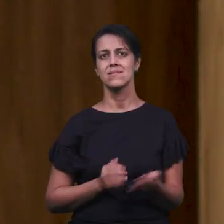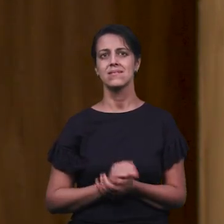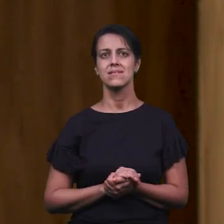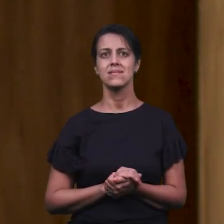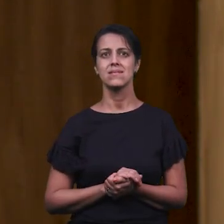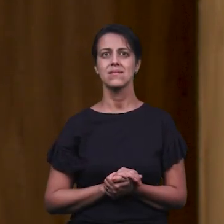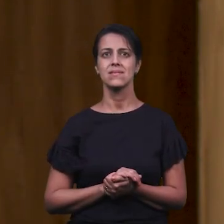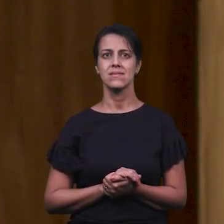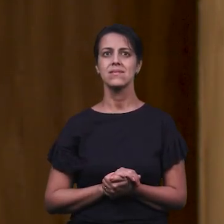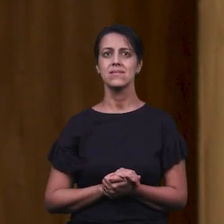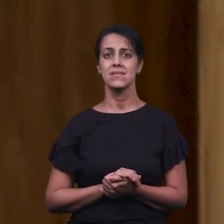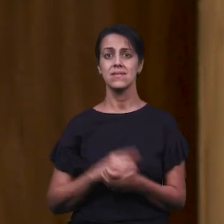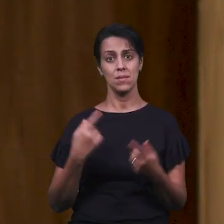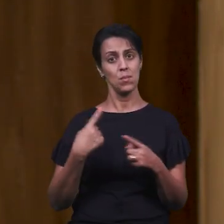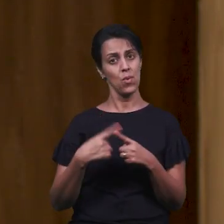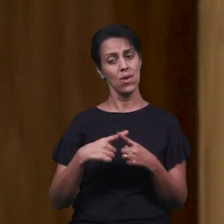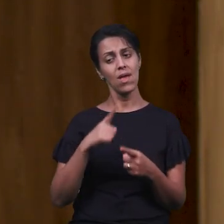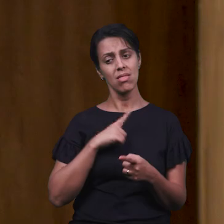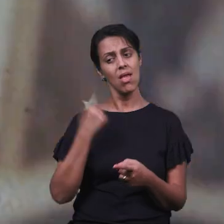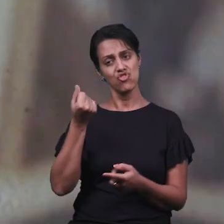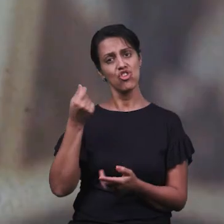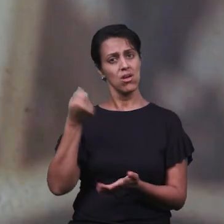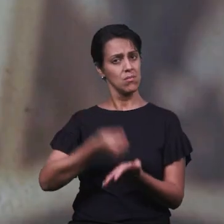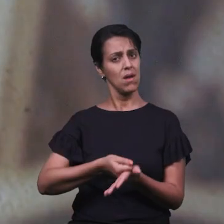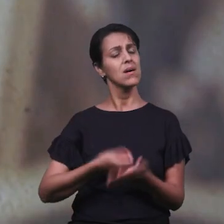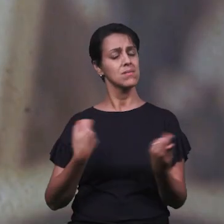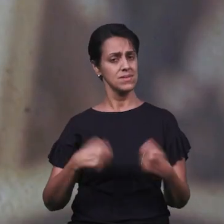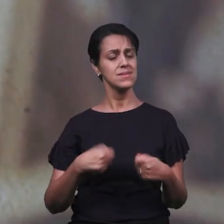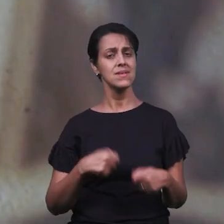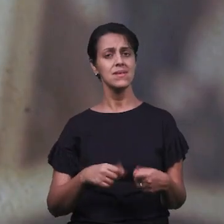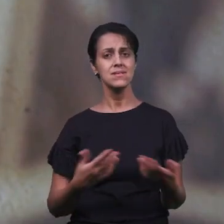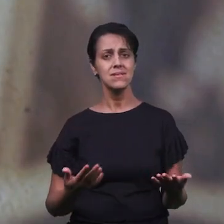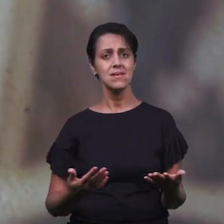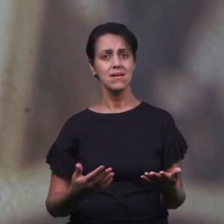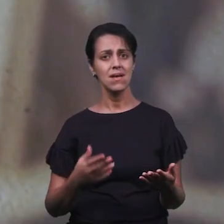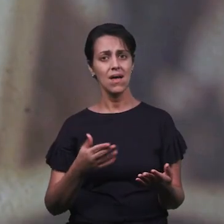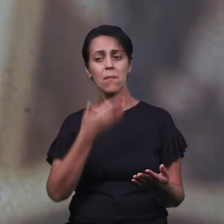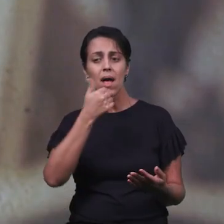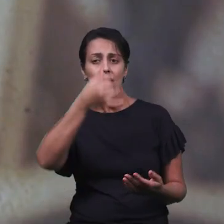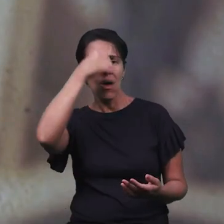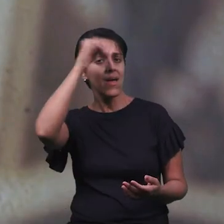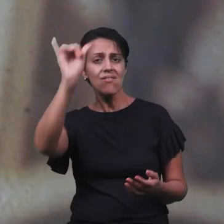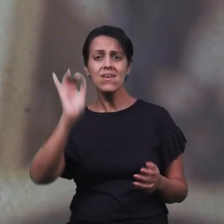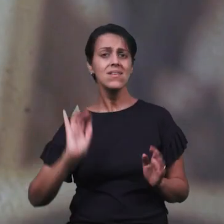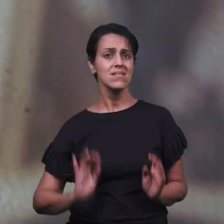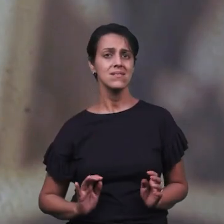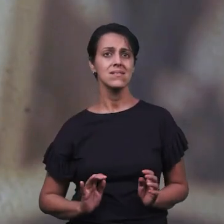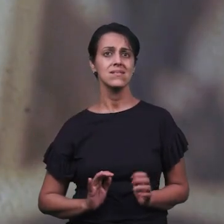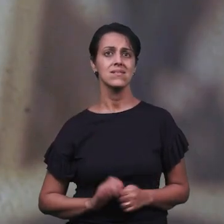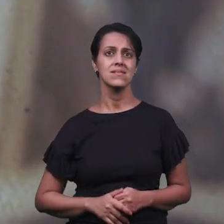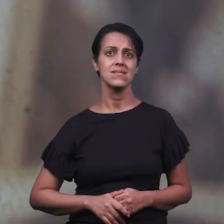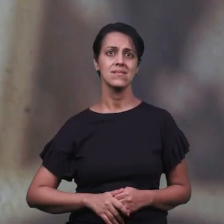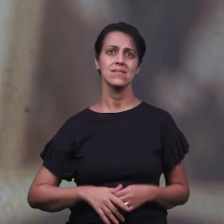também para o Poder Judiciário como um todo. Né? Exatamente. Então, de fato,